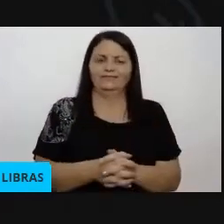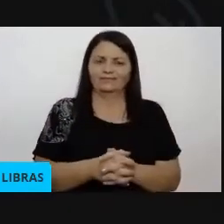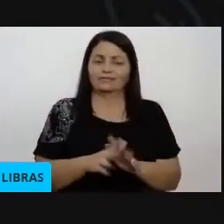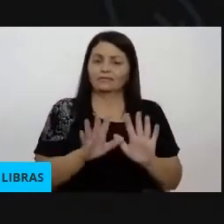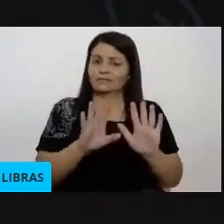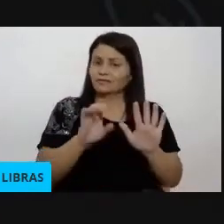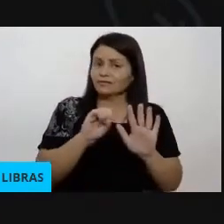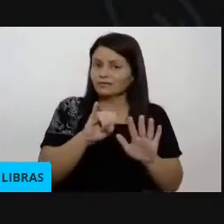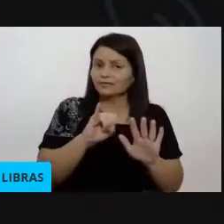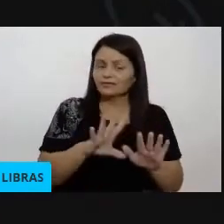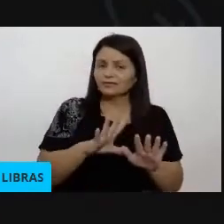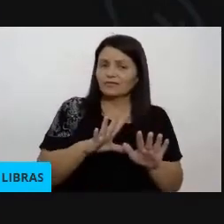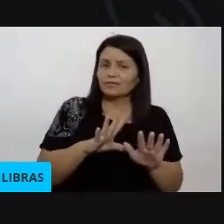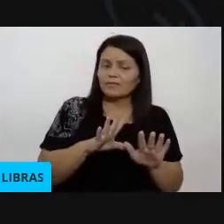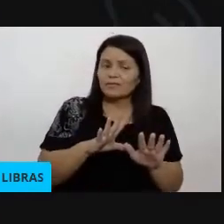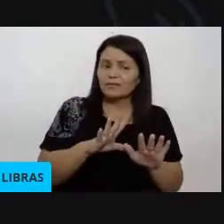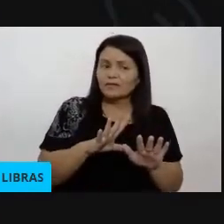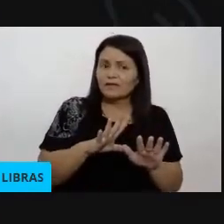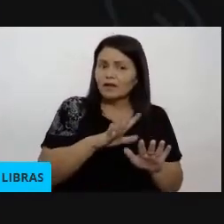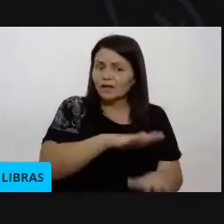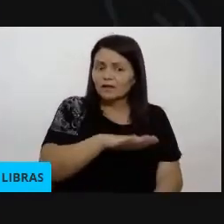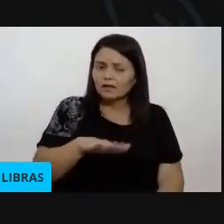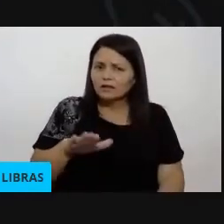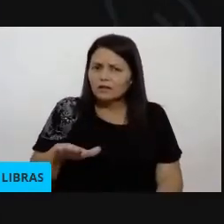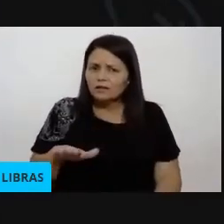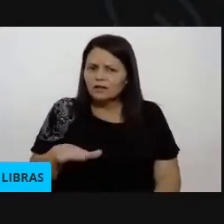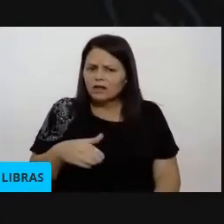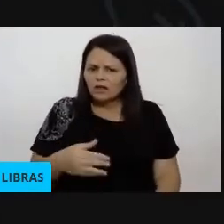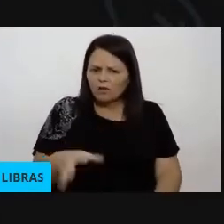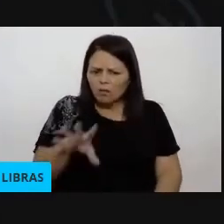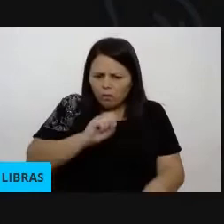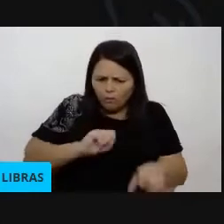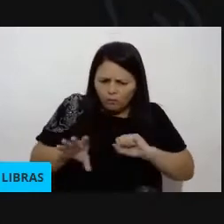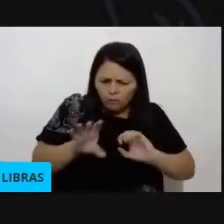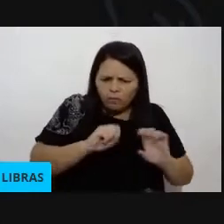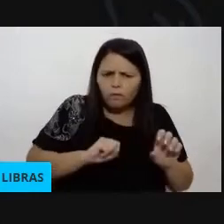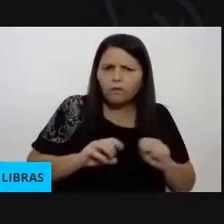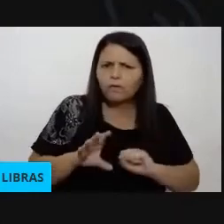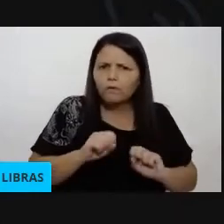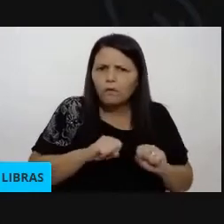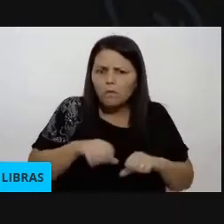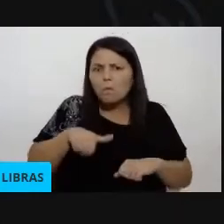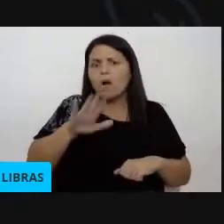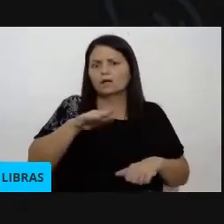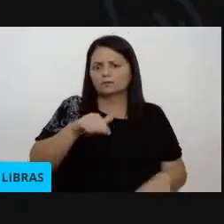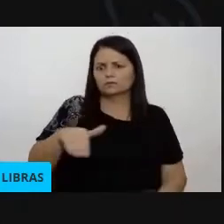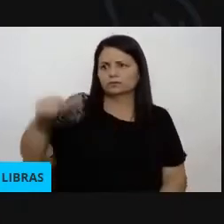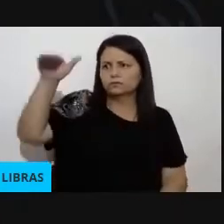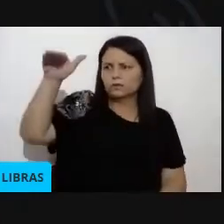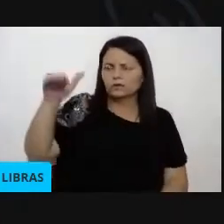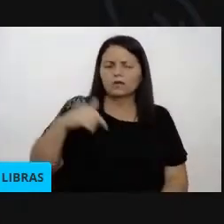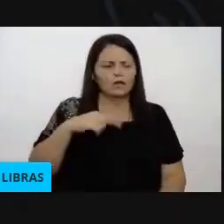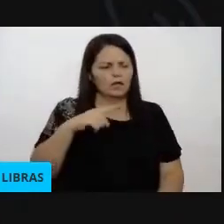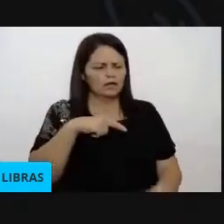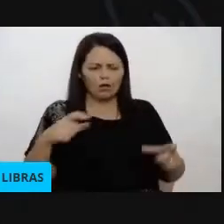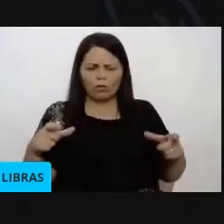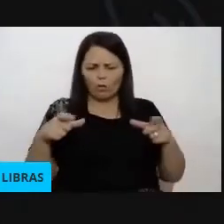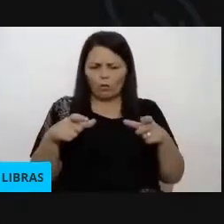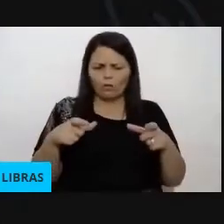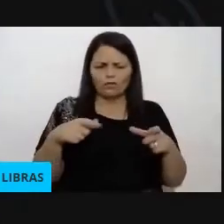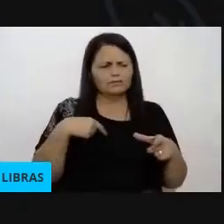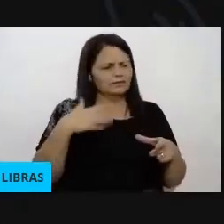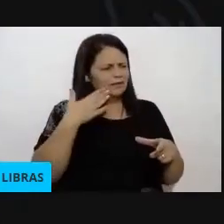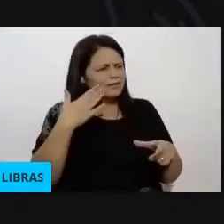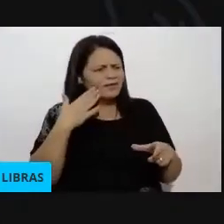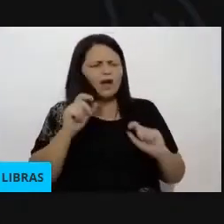Apesar da criança poder contaminar quase 2 vezes mais do que o adulto, tem grupos que são vulneráveis. E eu vejo que o Estado consegue